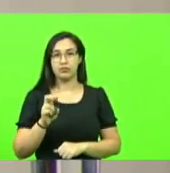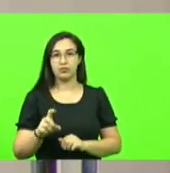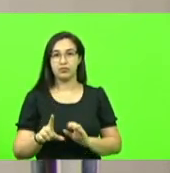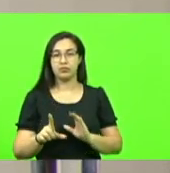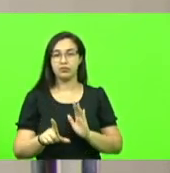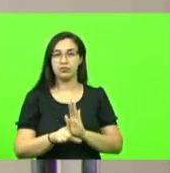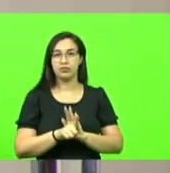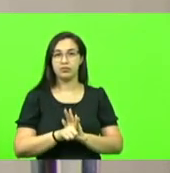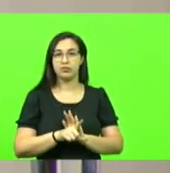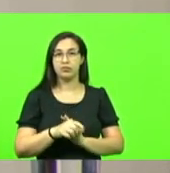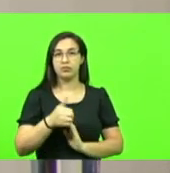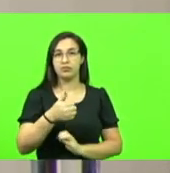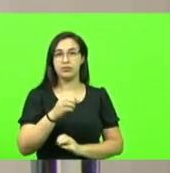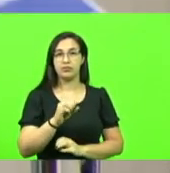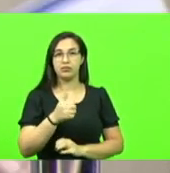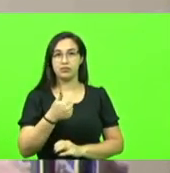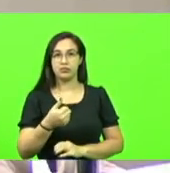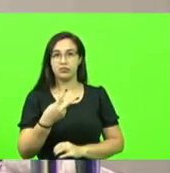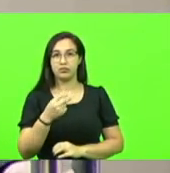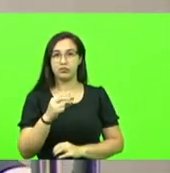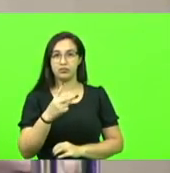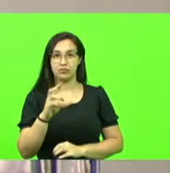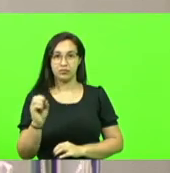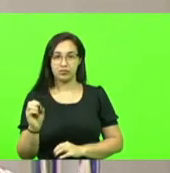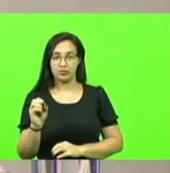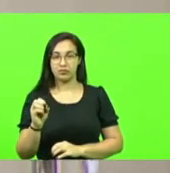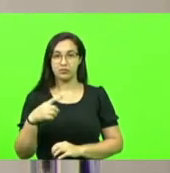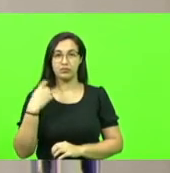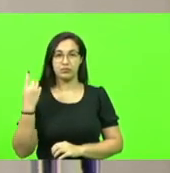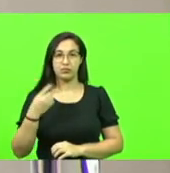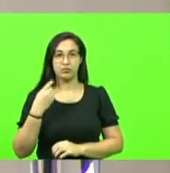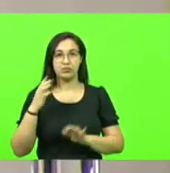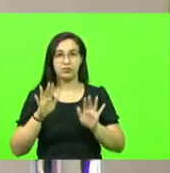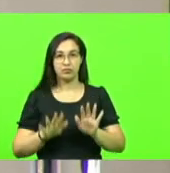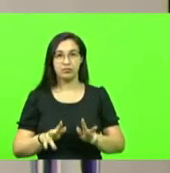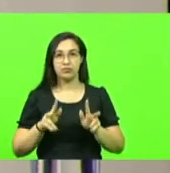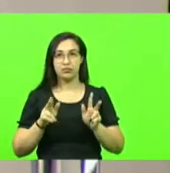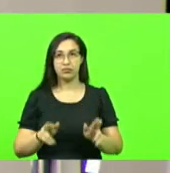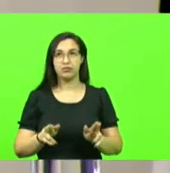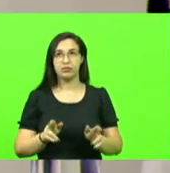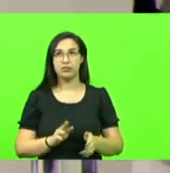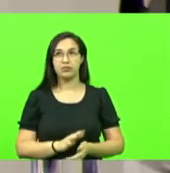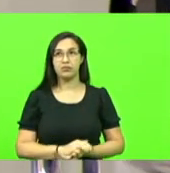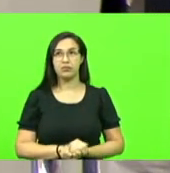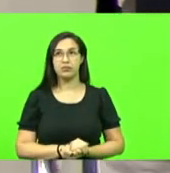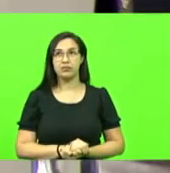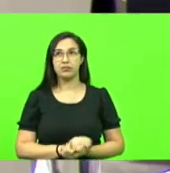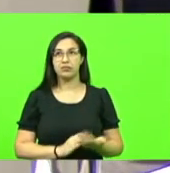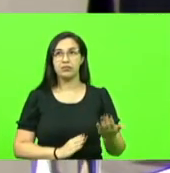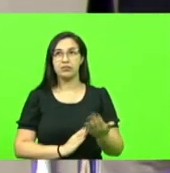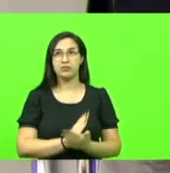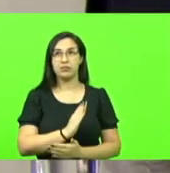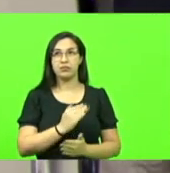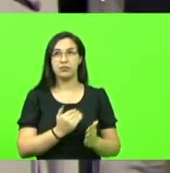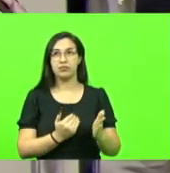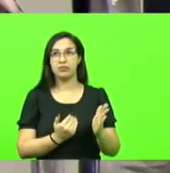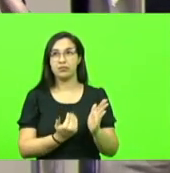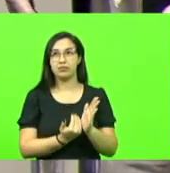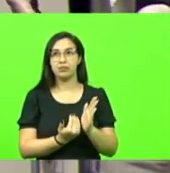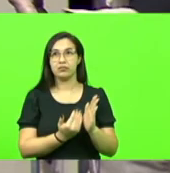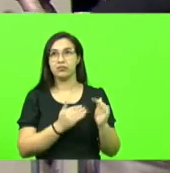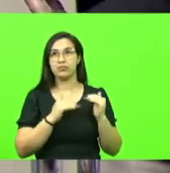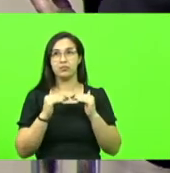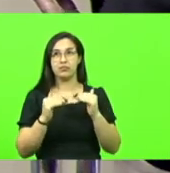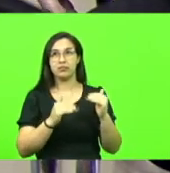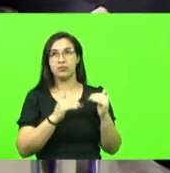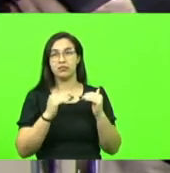Complementar número 101 de 2020. Deputados que aprovam, permaneçam como se encontram. Aprovado por